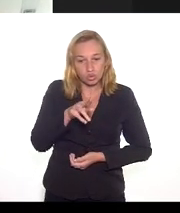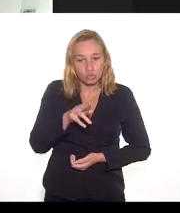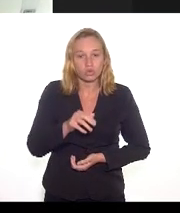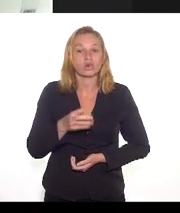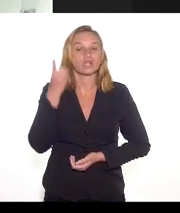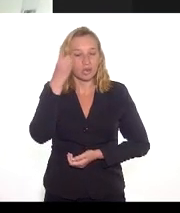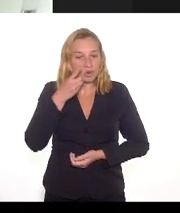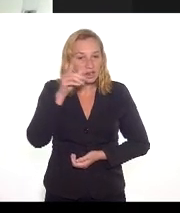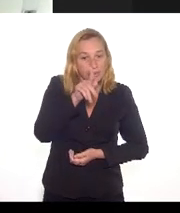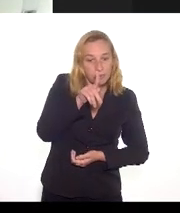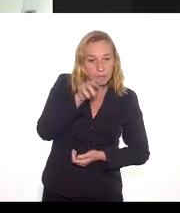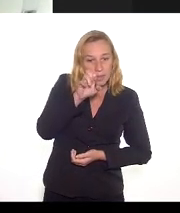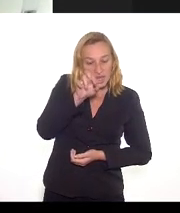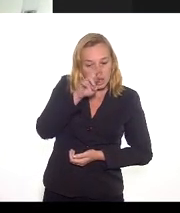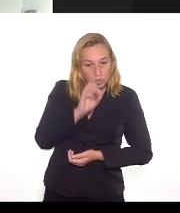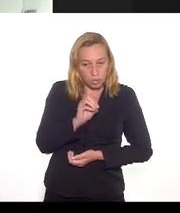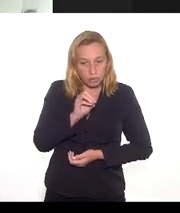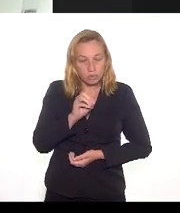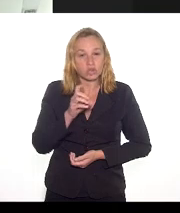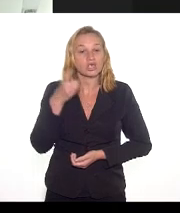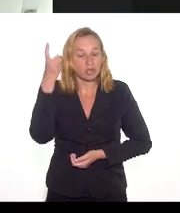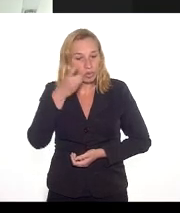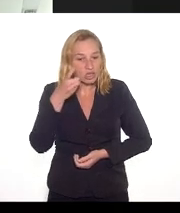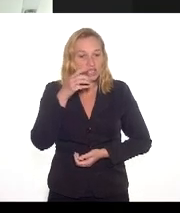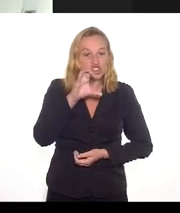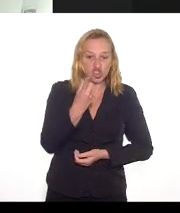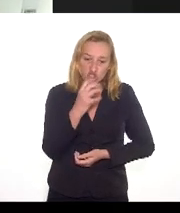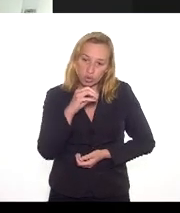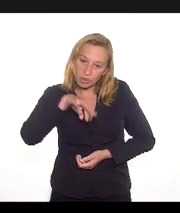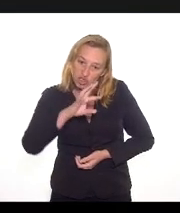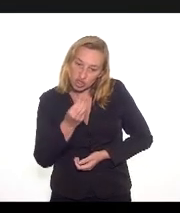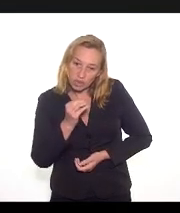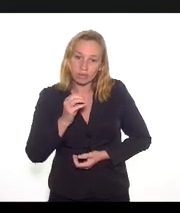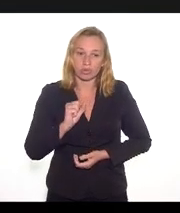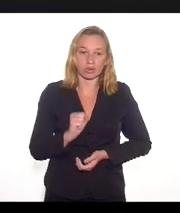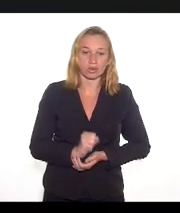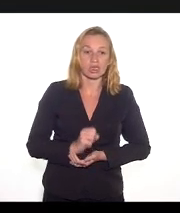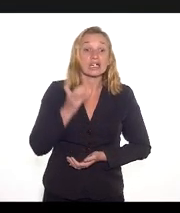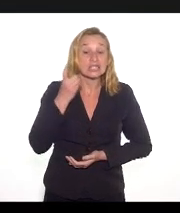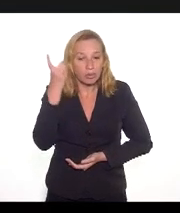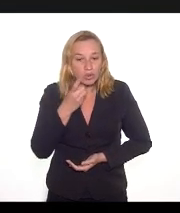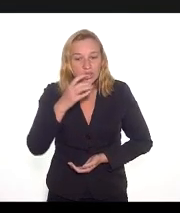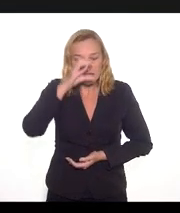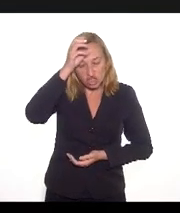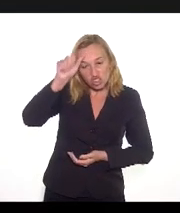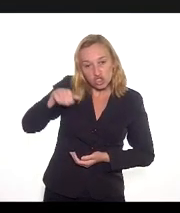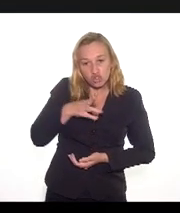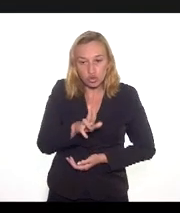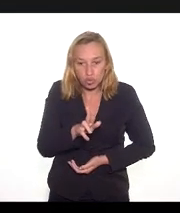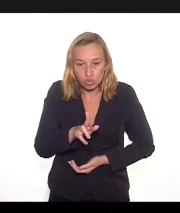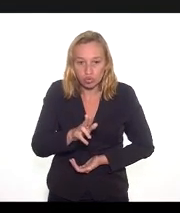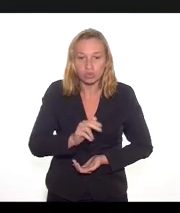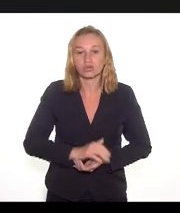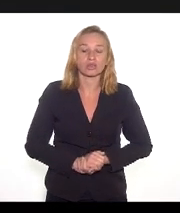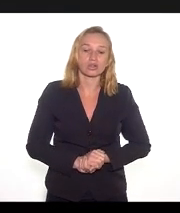Deputado Pedro Ricardo. Deputado Chico Machado. Deputada Tia Ju.